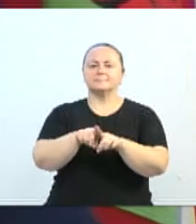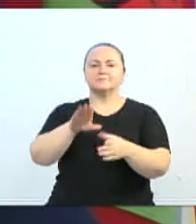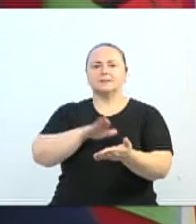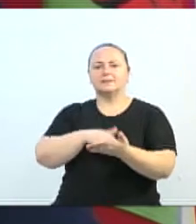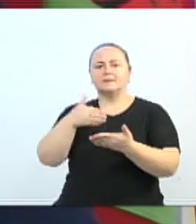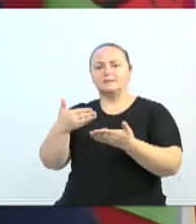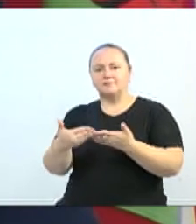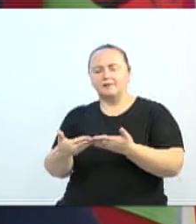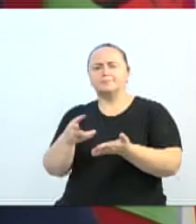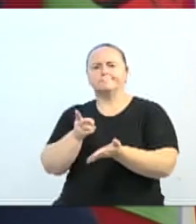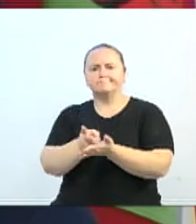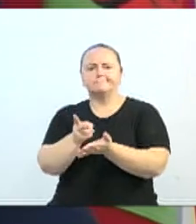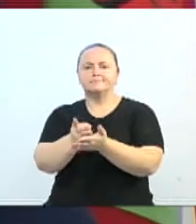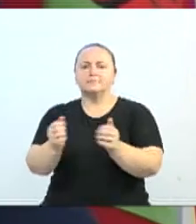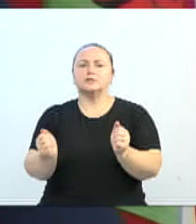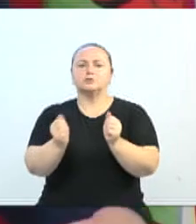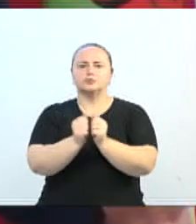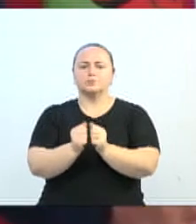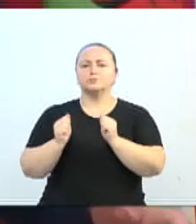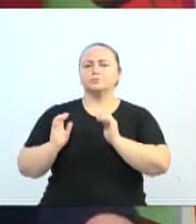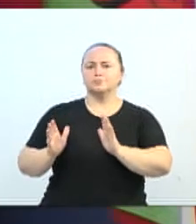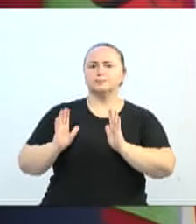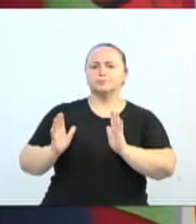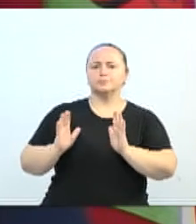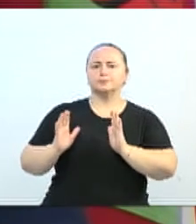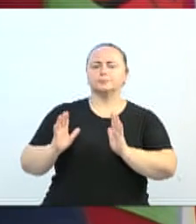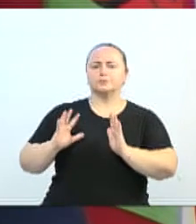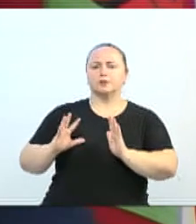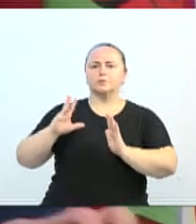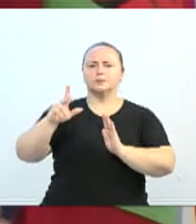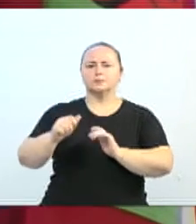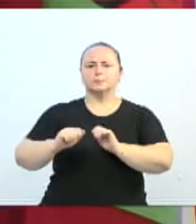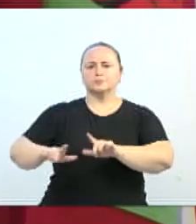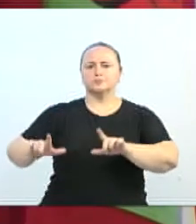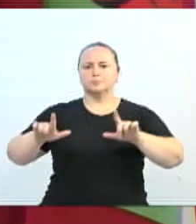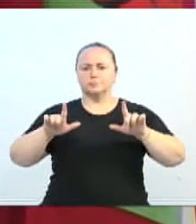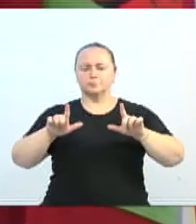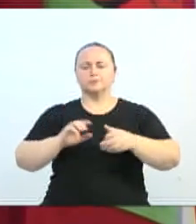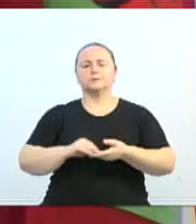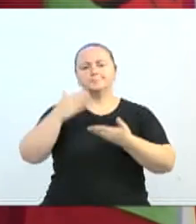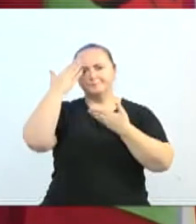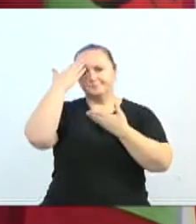a nossa interpretação das nossas falas. Obrigada a todos, boa tarde.